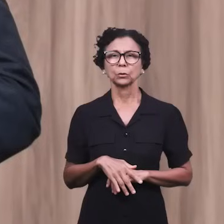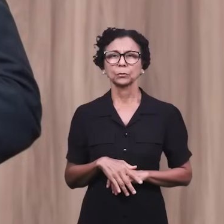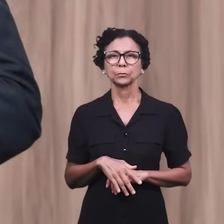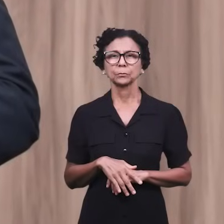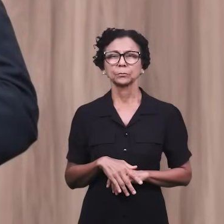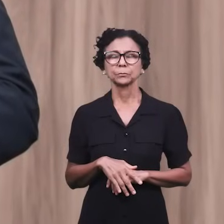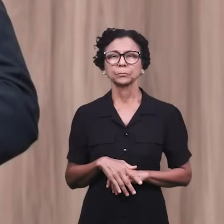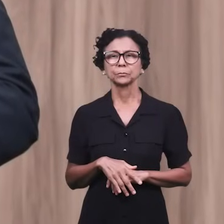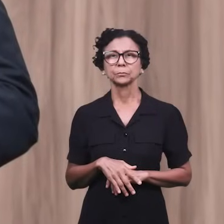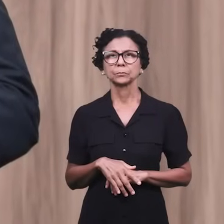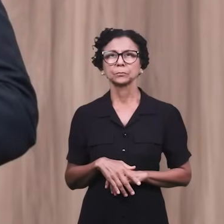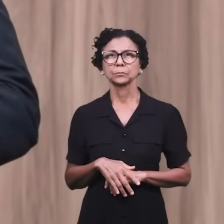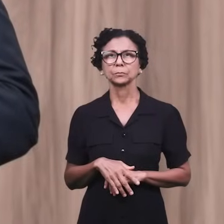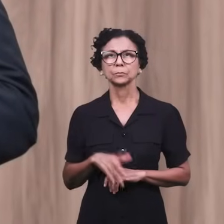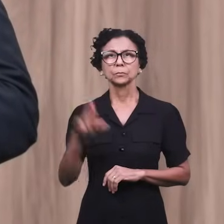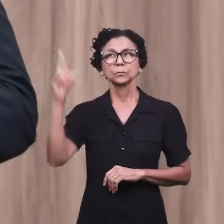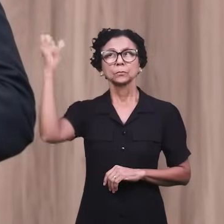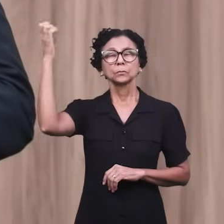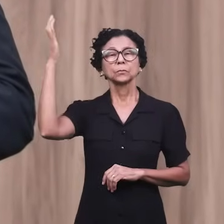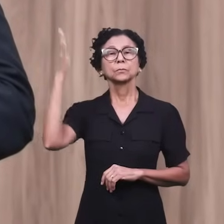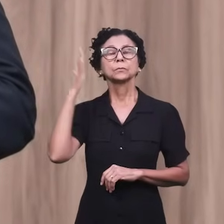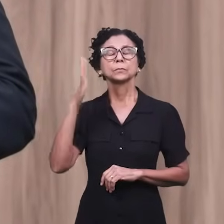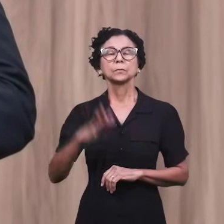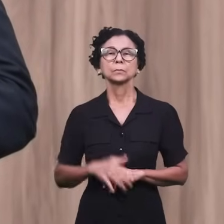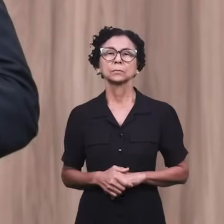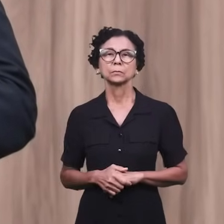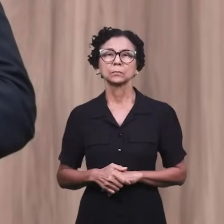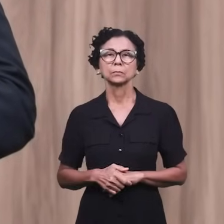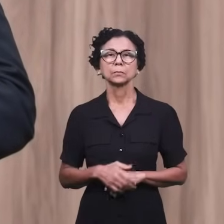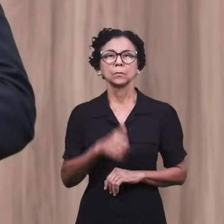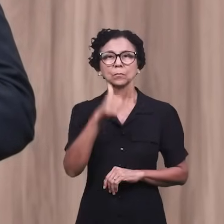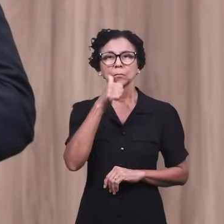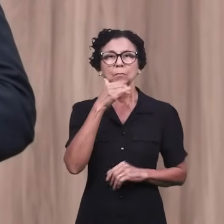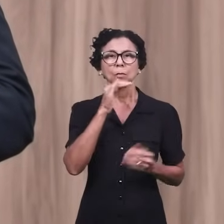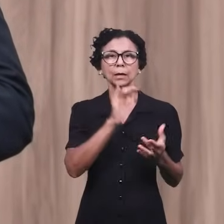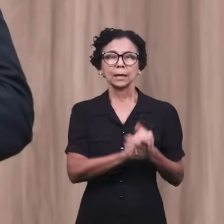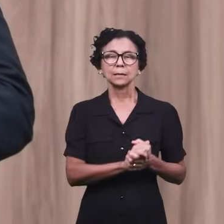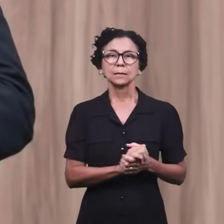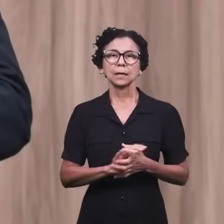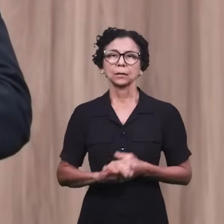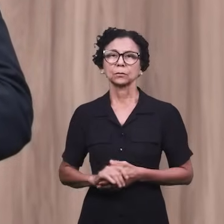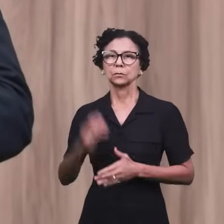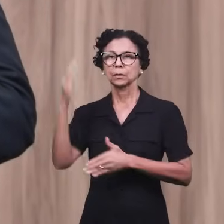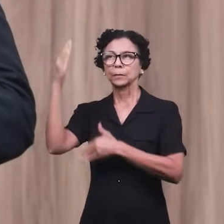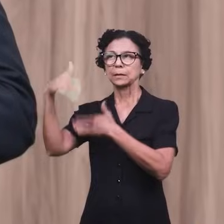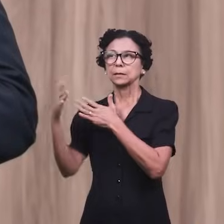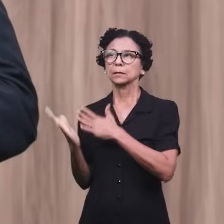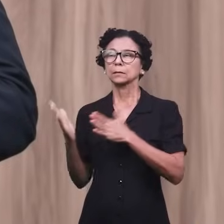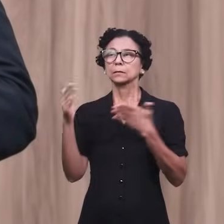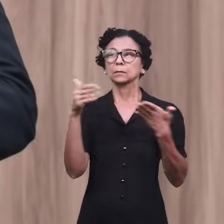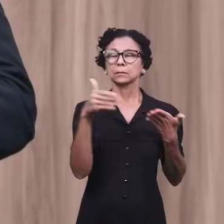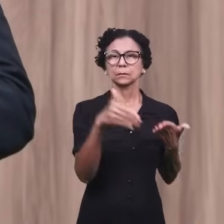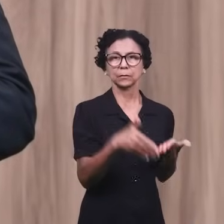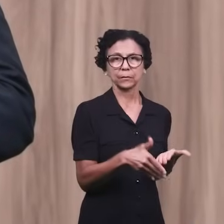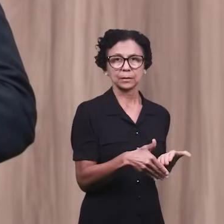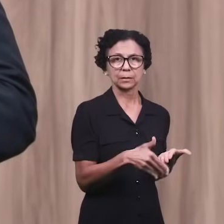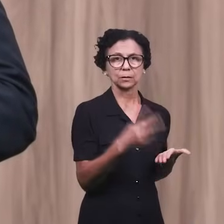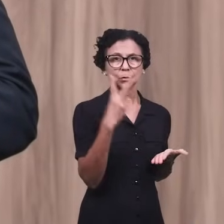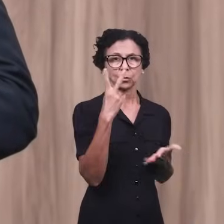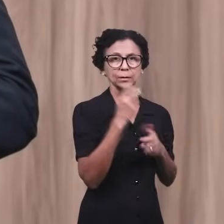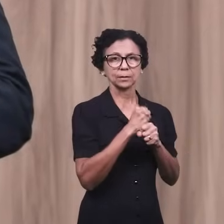espirituais. O Senhor revelou um casal que está afastado da presença do Senhor há